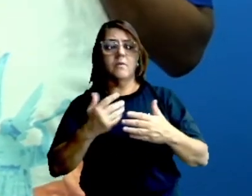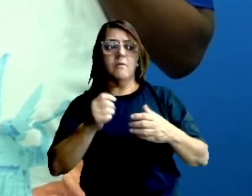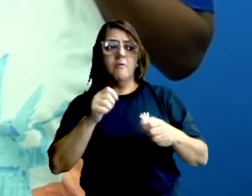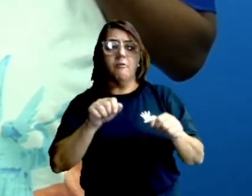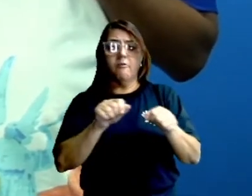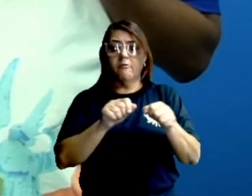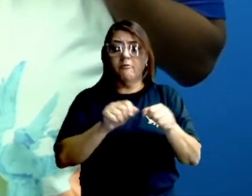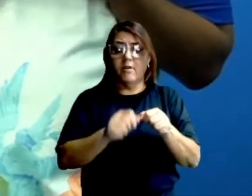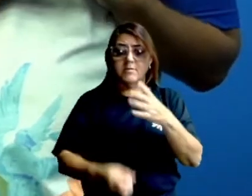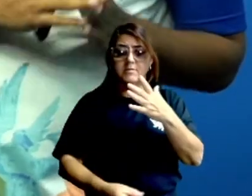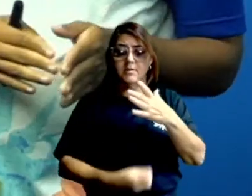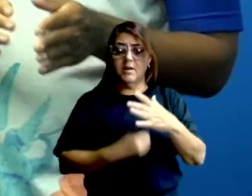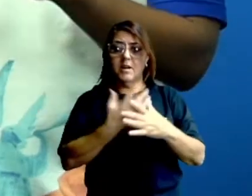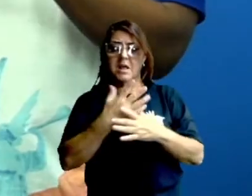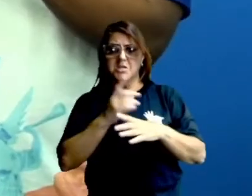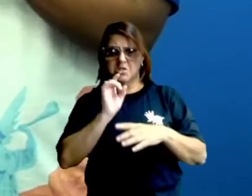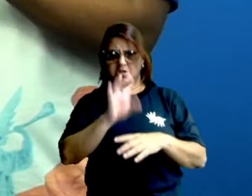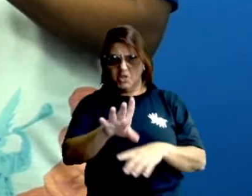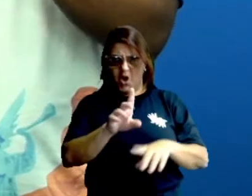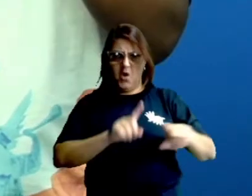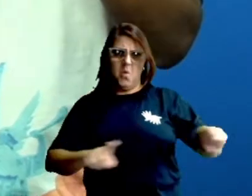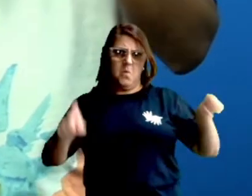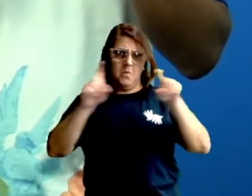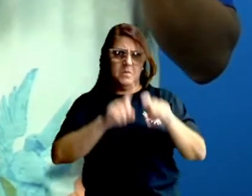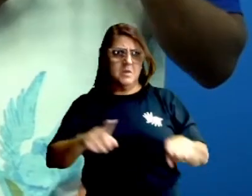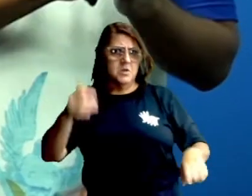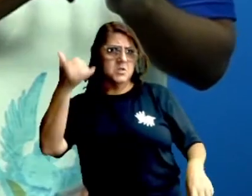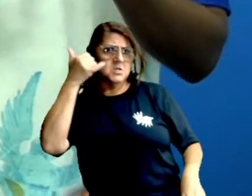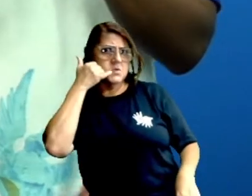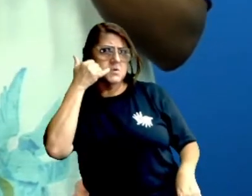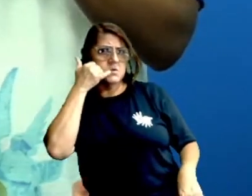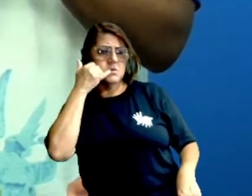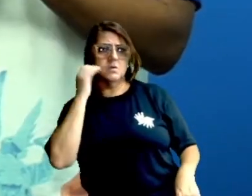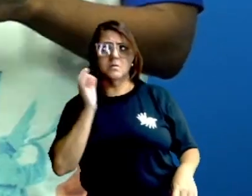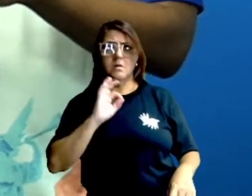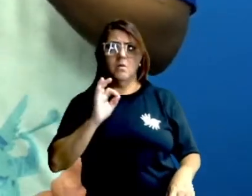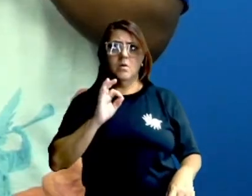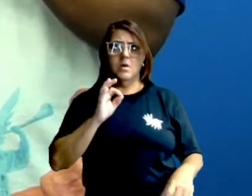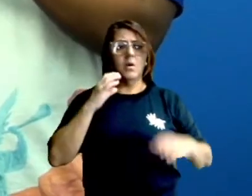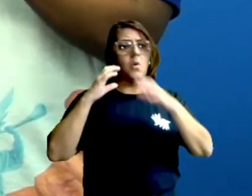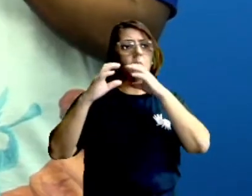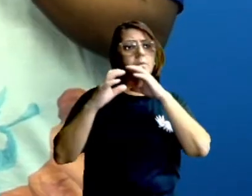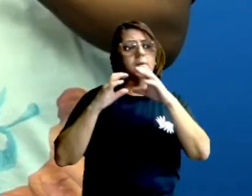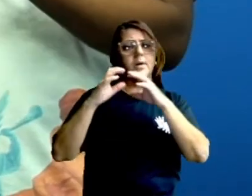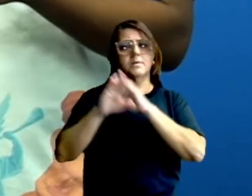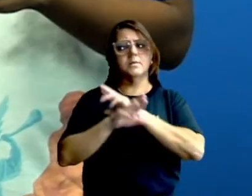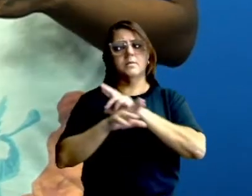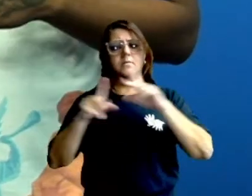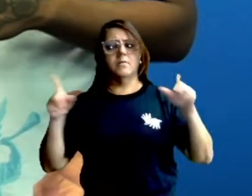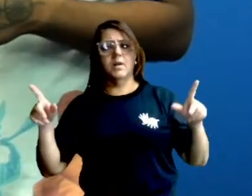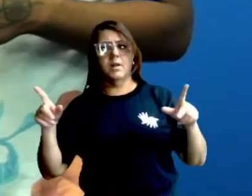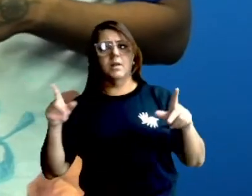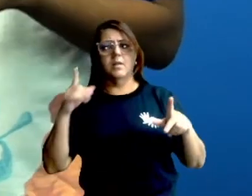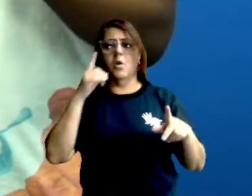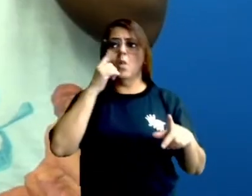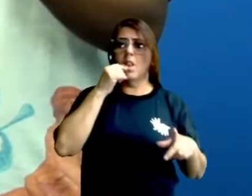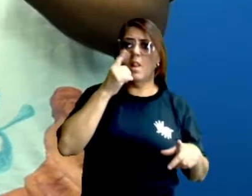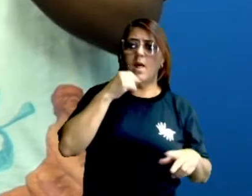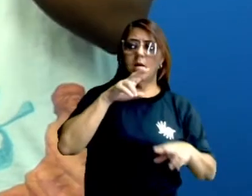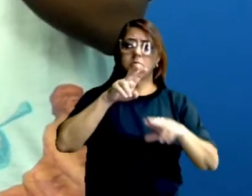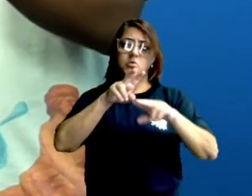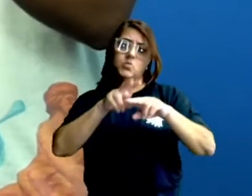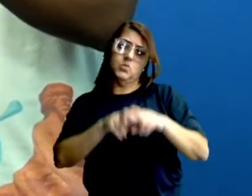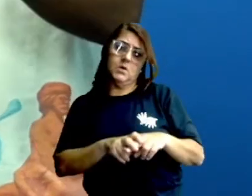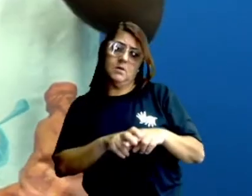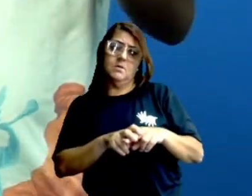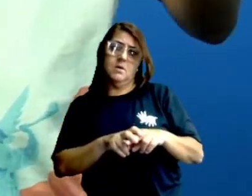necessidades. Tecnologia não é só o computador e o celular, isso são tecnologias da informação e da comunicação. Tecnologia, até um lápis, uma cadeira,